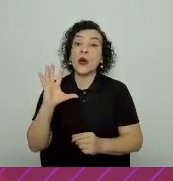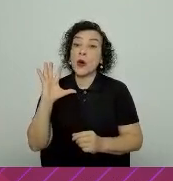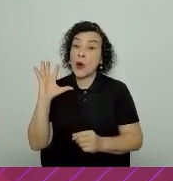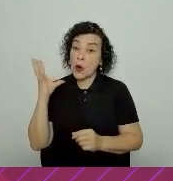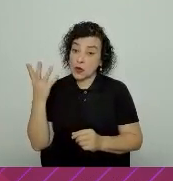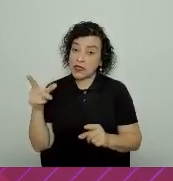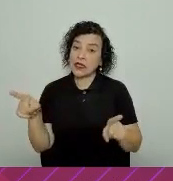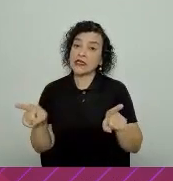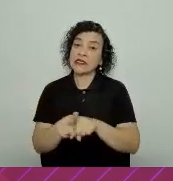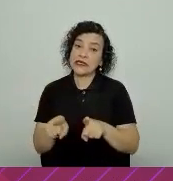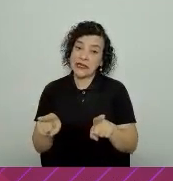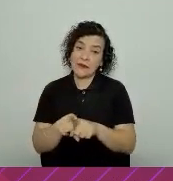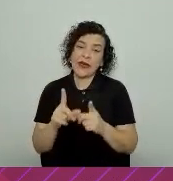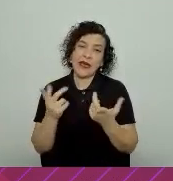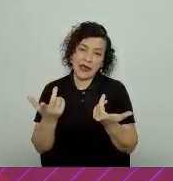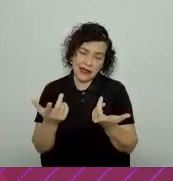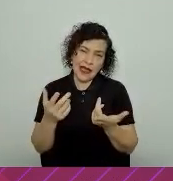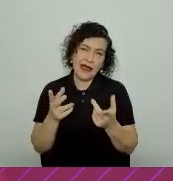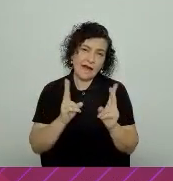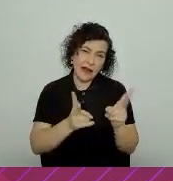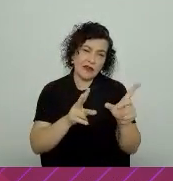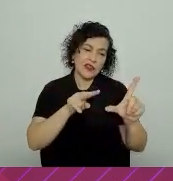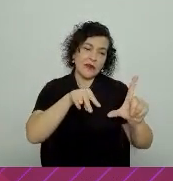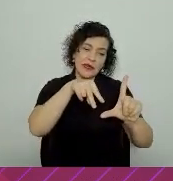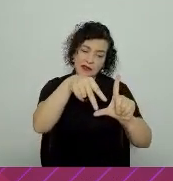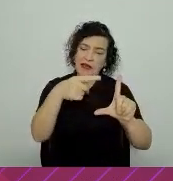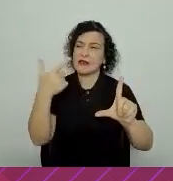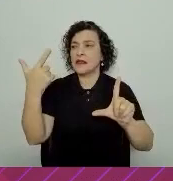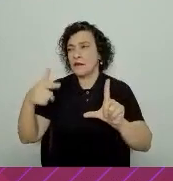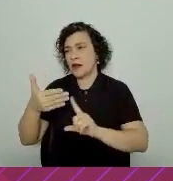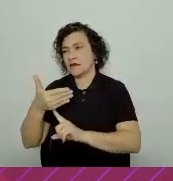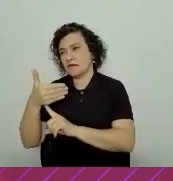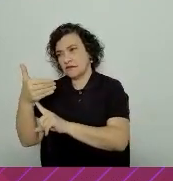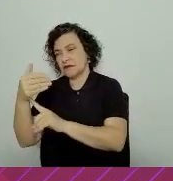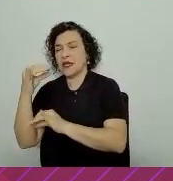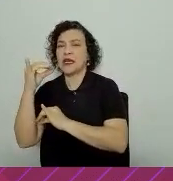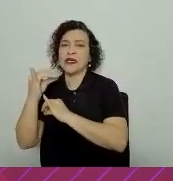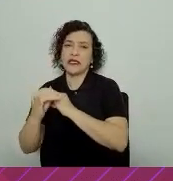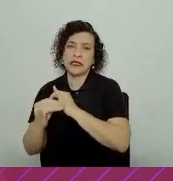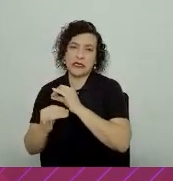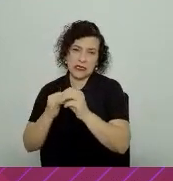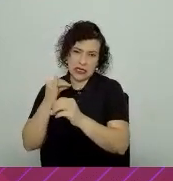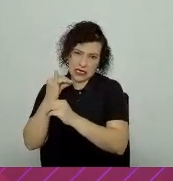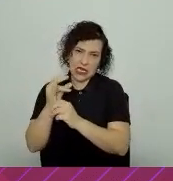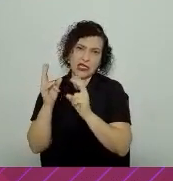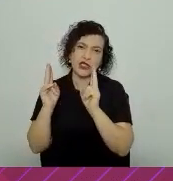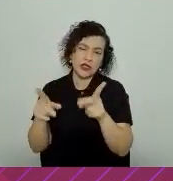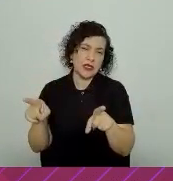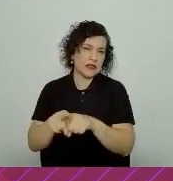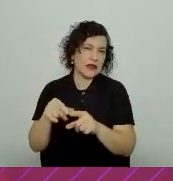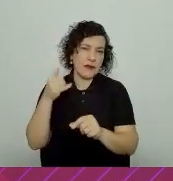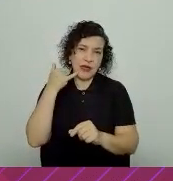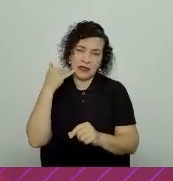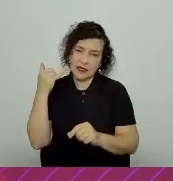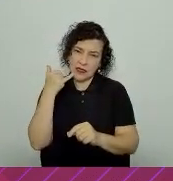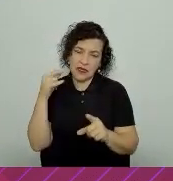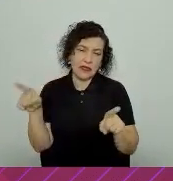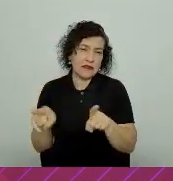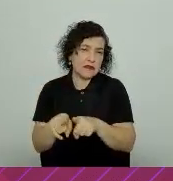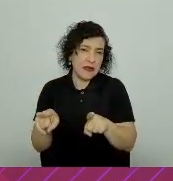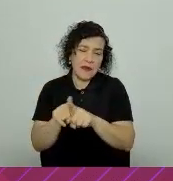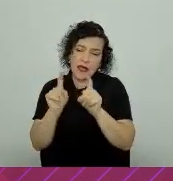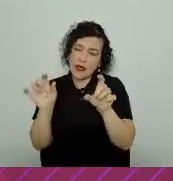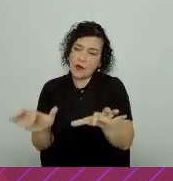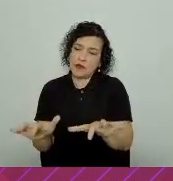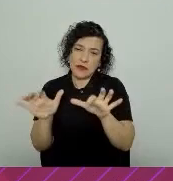com todas as outras tecnologias a gente não vai deixar de ter internet não vai deixar de ter telefonia móvel computação móvel ele